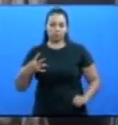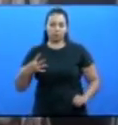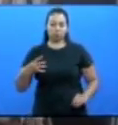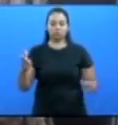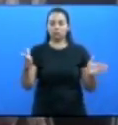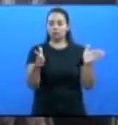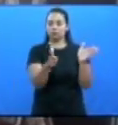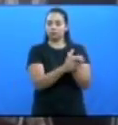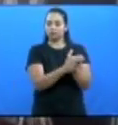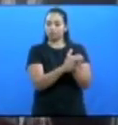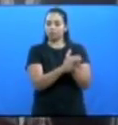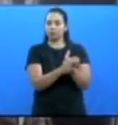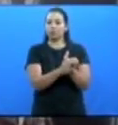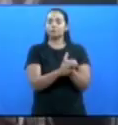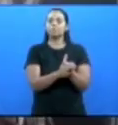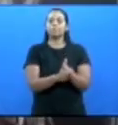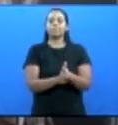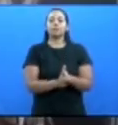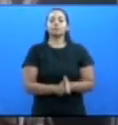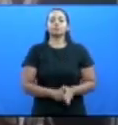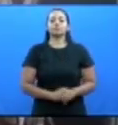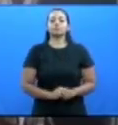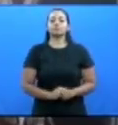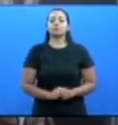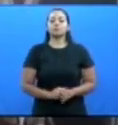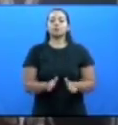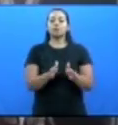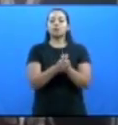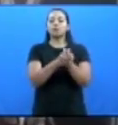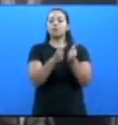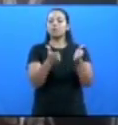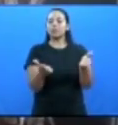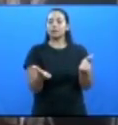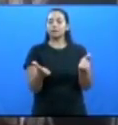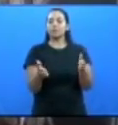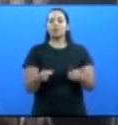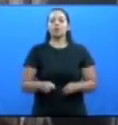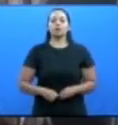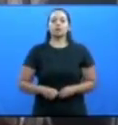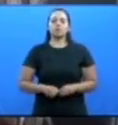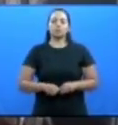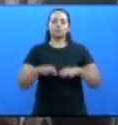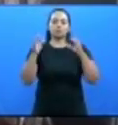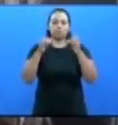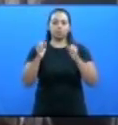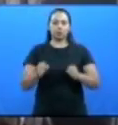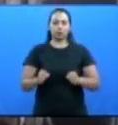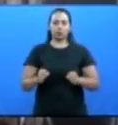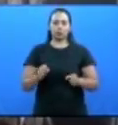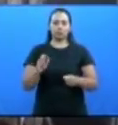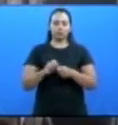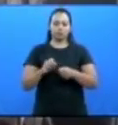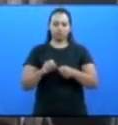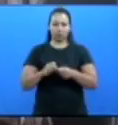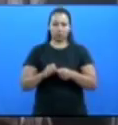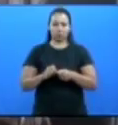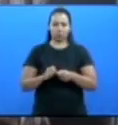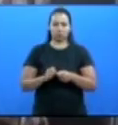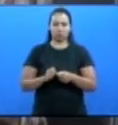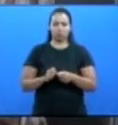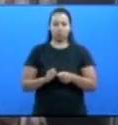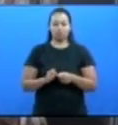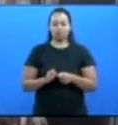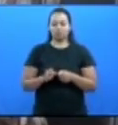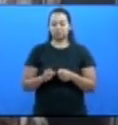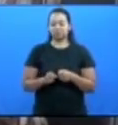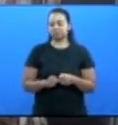está autorizado na lei de diretriz orçamentária, 25% do remanejamento do orçamento. Então, ele pode fazer isso a qualquer